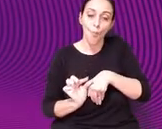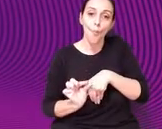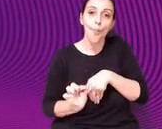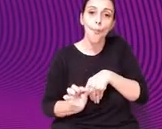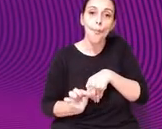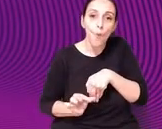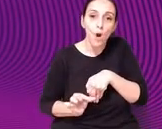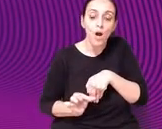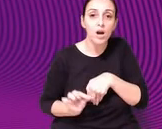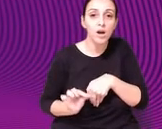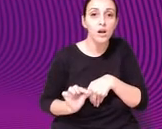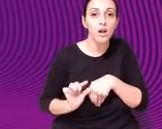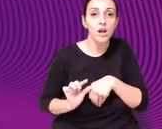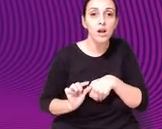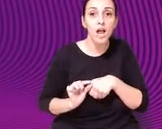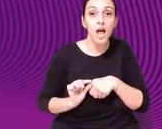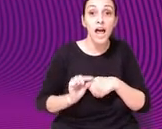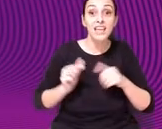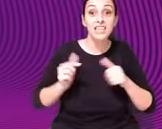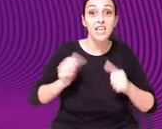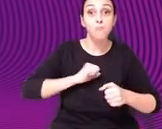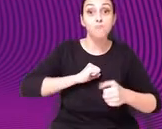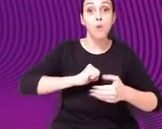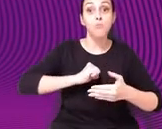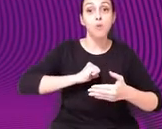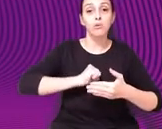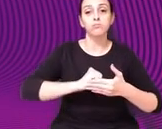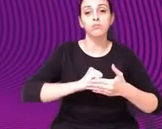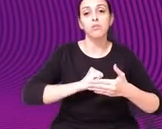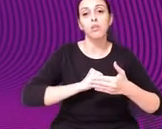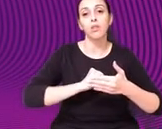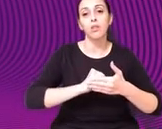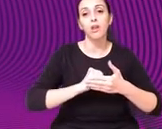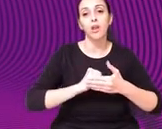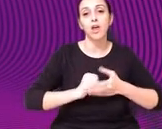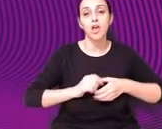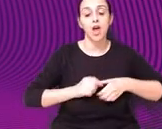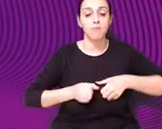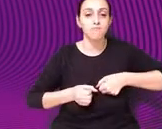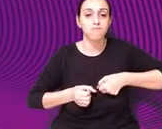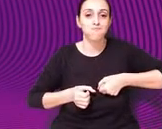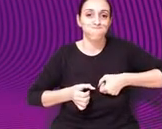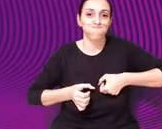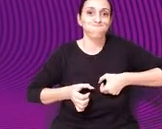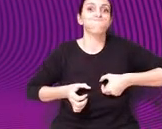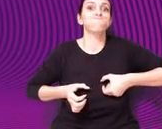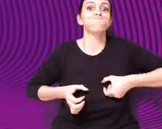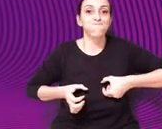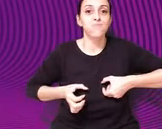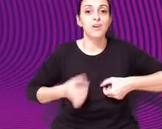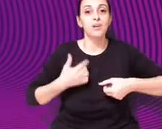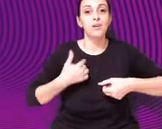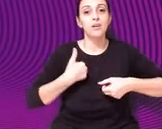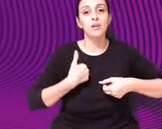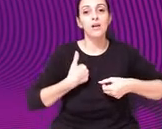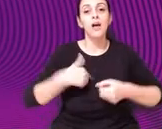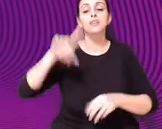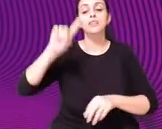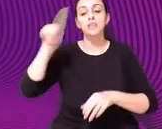função desaba e o ventrículo começa a estufar. Ela traz uma ressonância